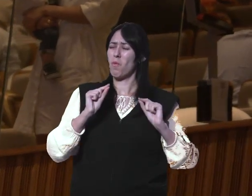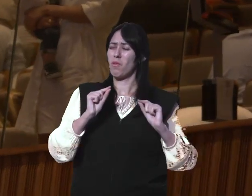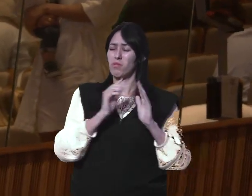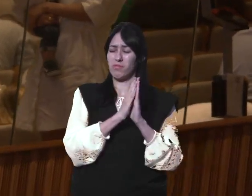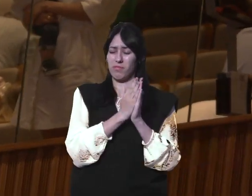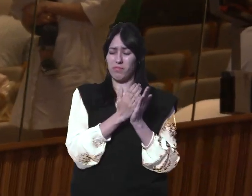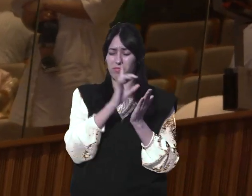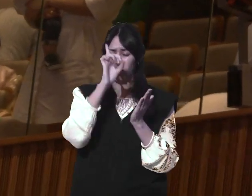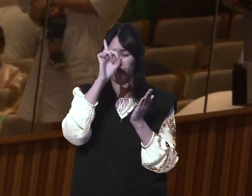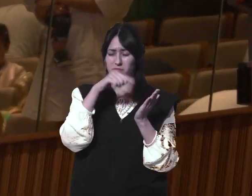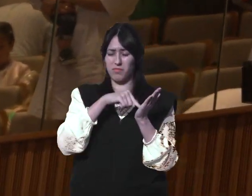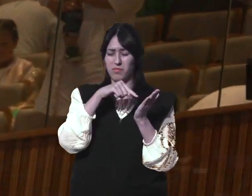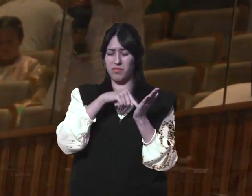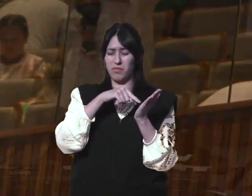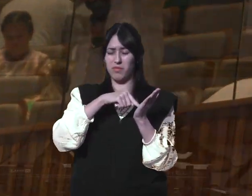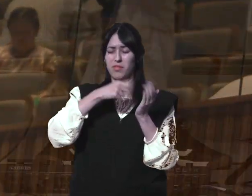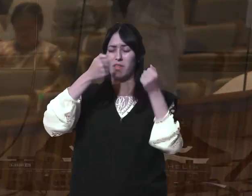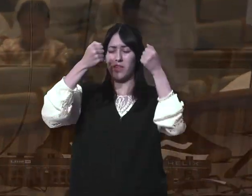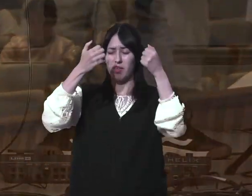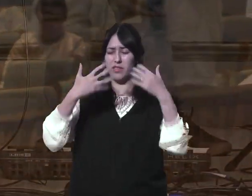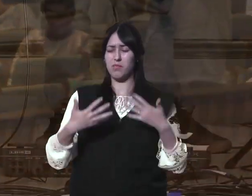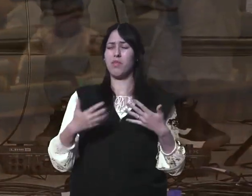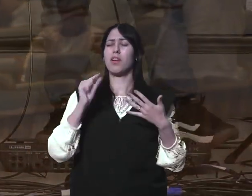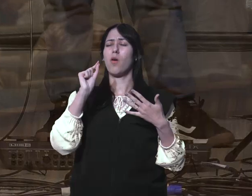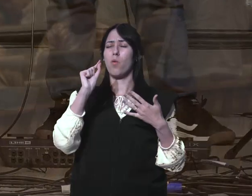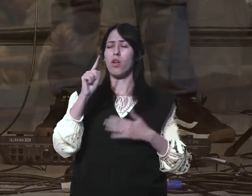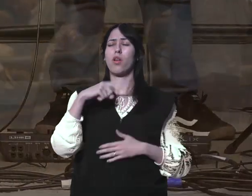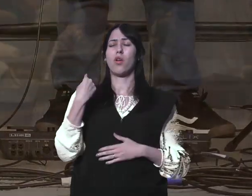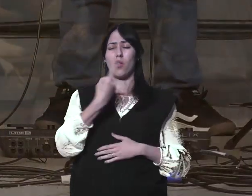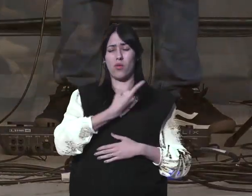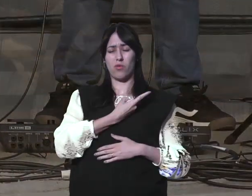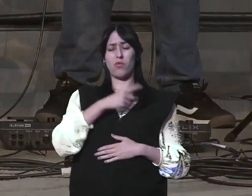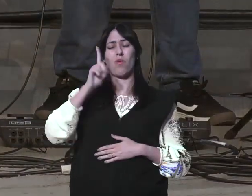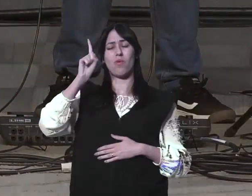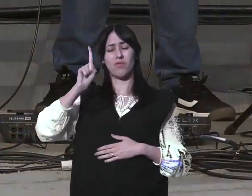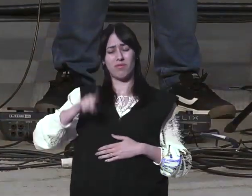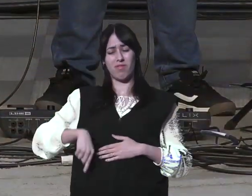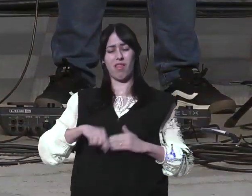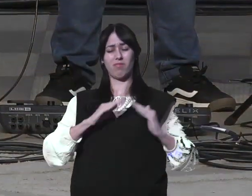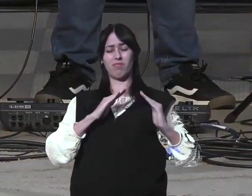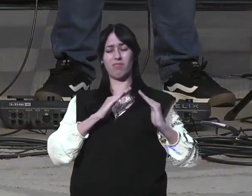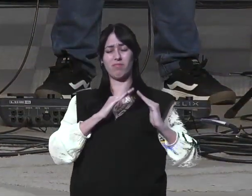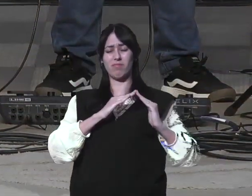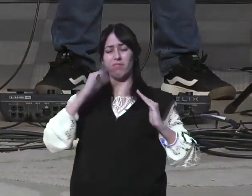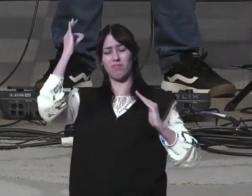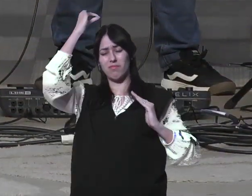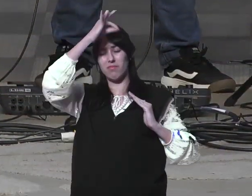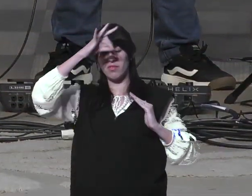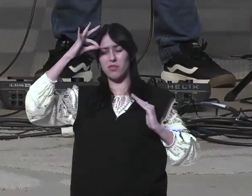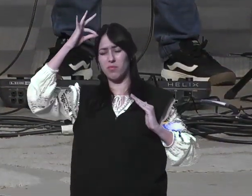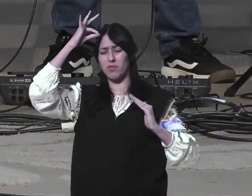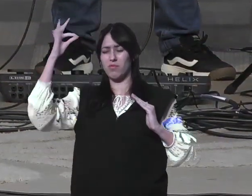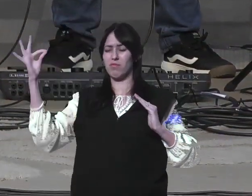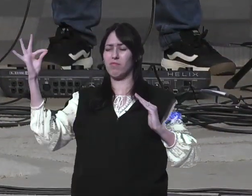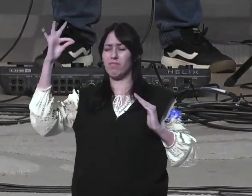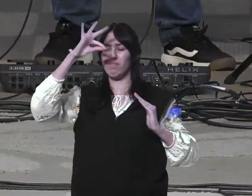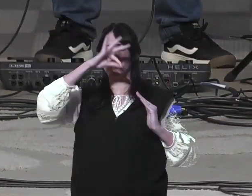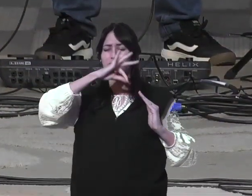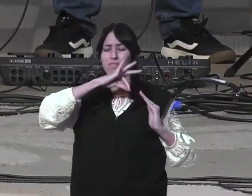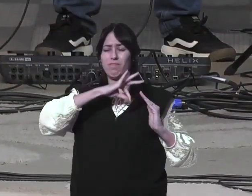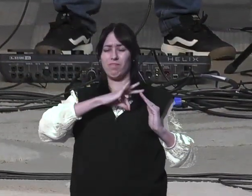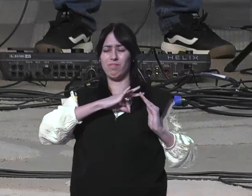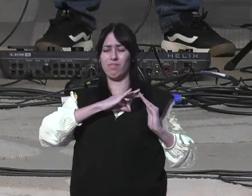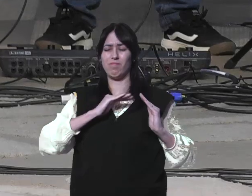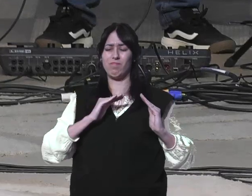nos diz: nós somos o templo do Espírito Santo. Então que